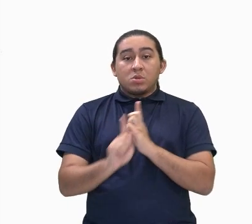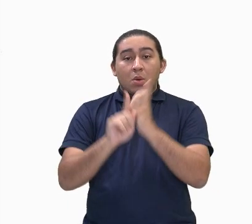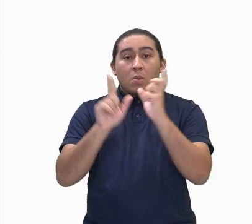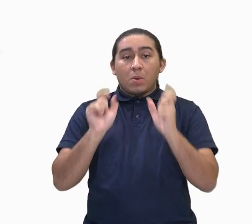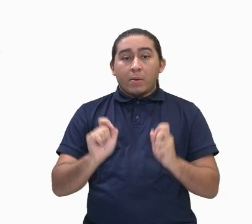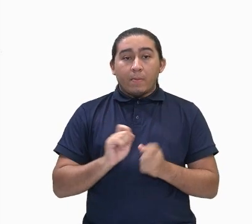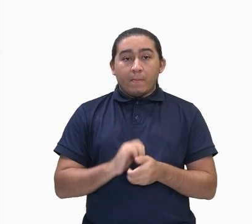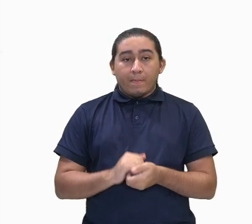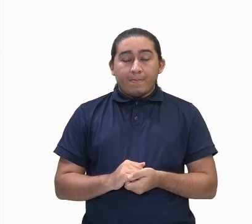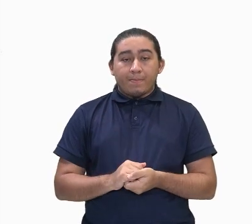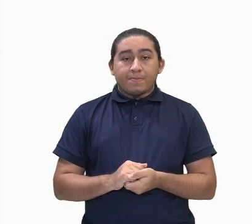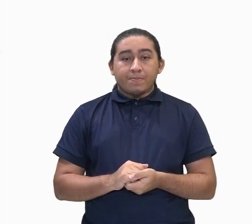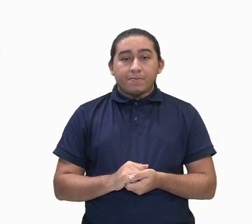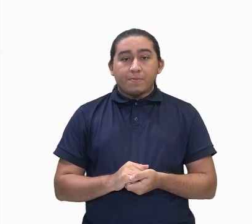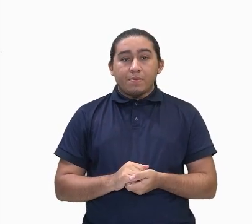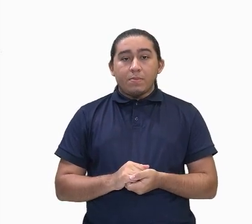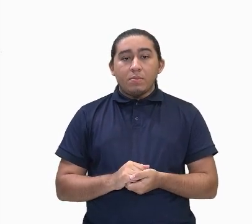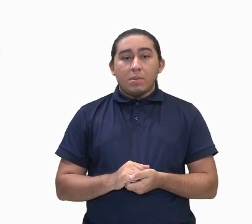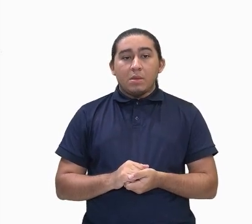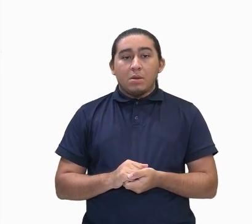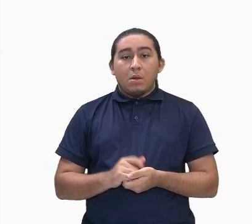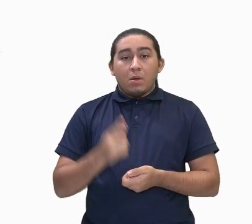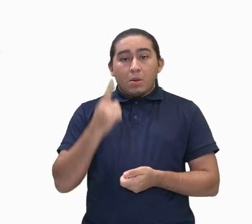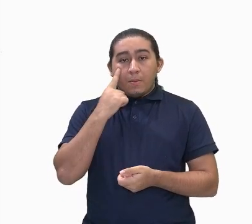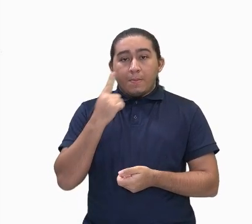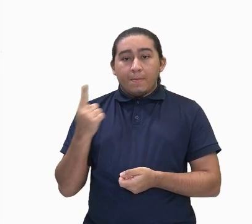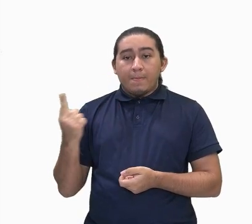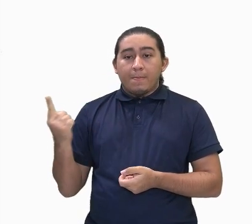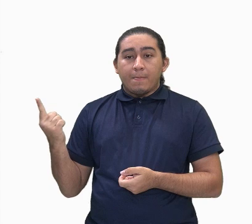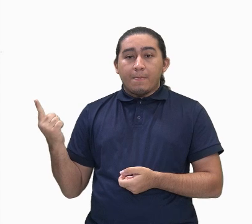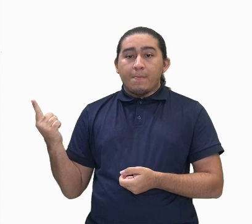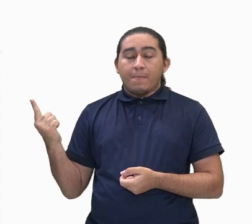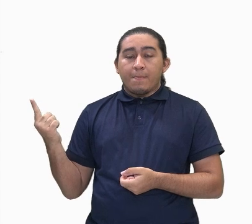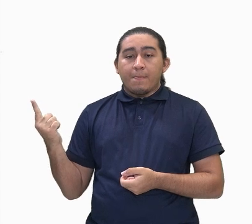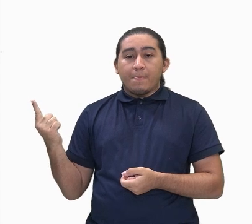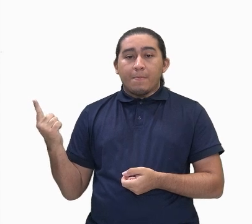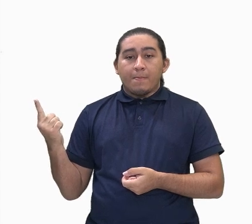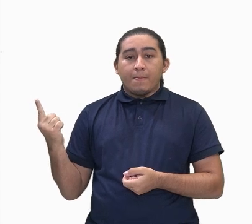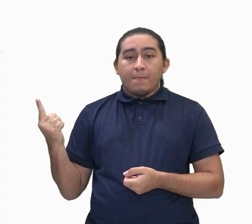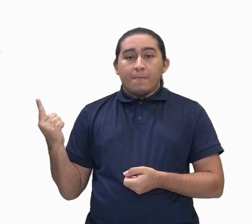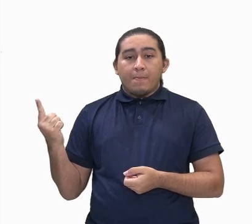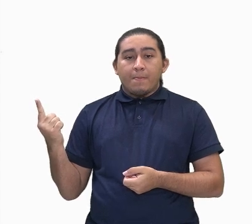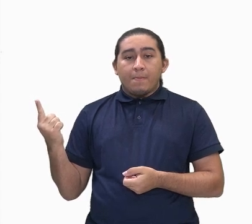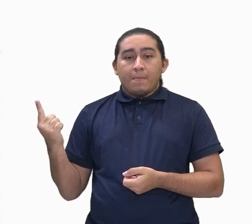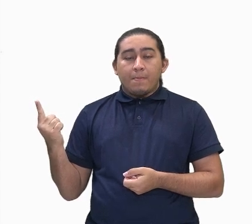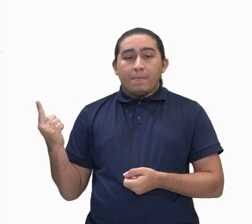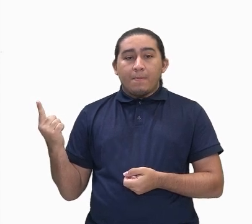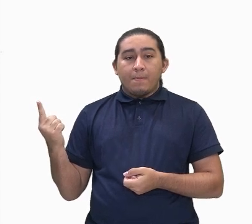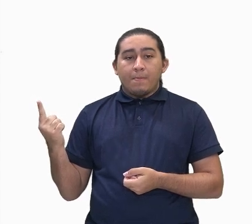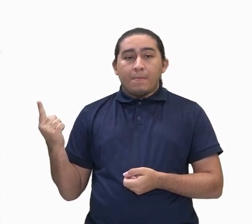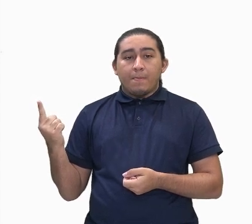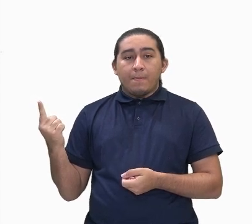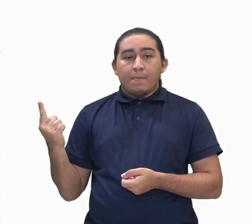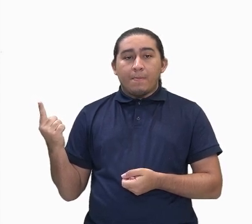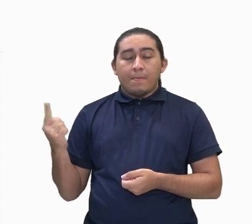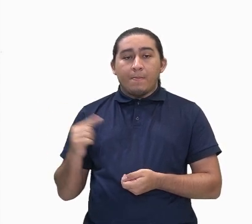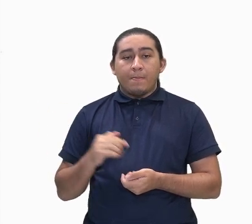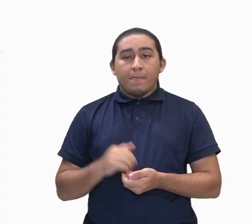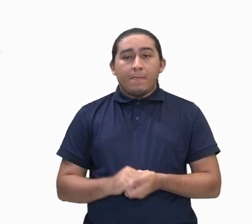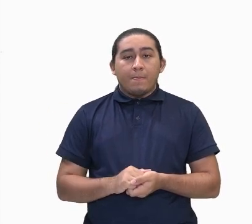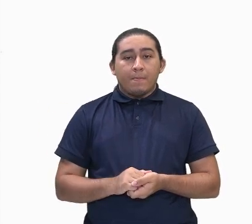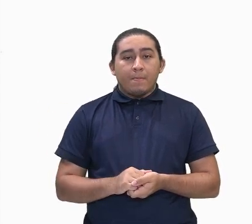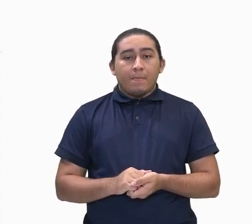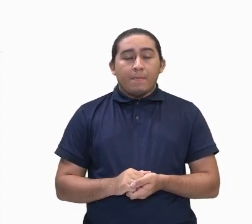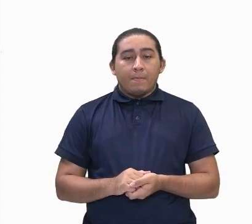eles formam os tendões, né, que eles formam lá os tendões e que vai unir